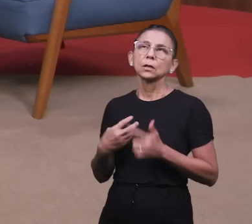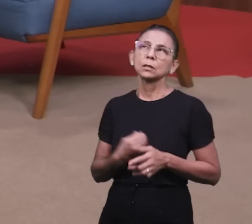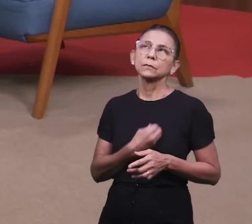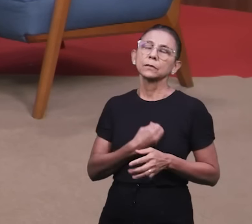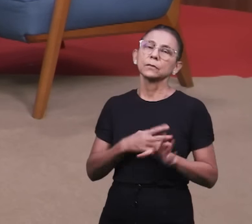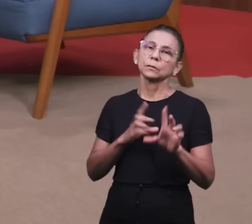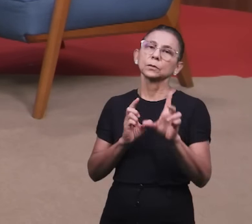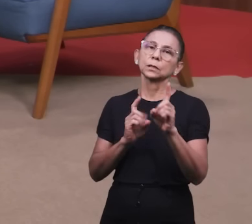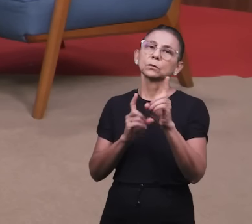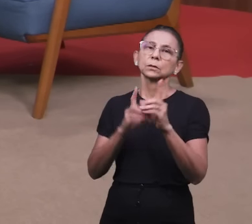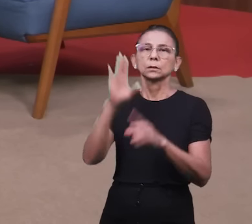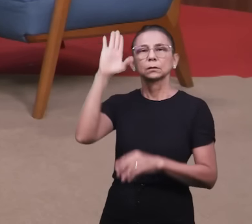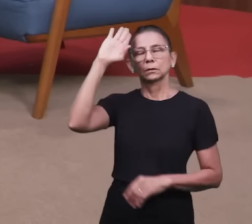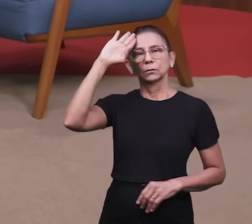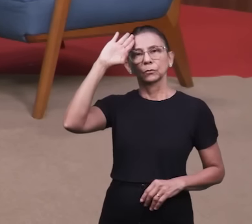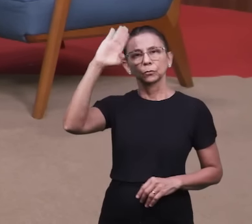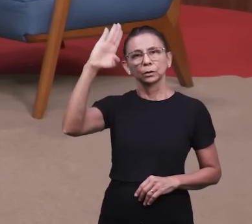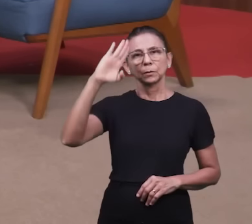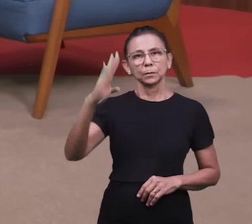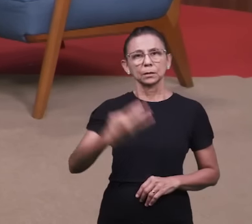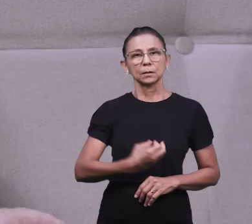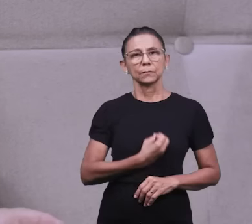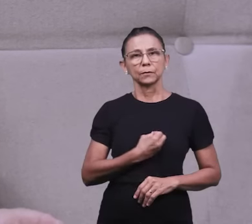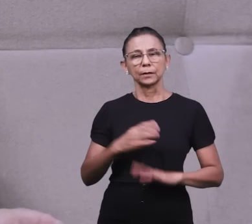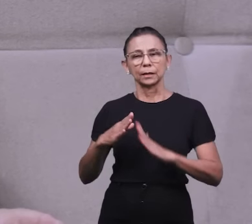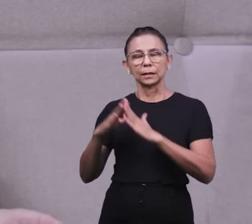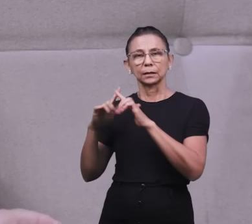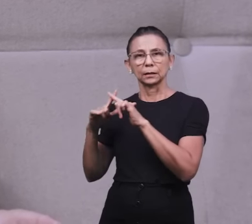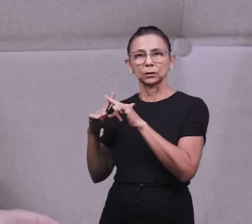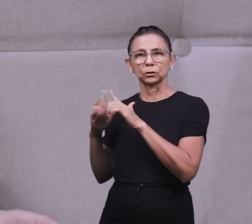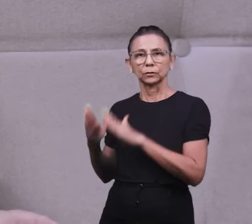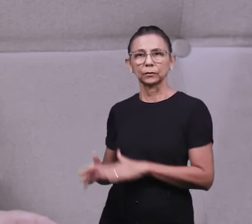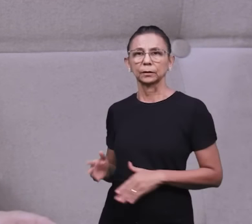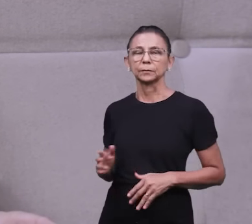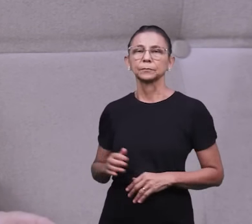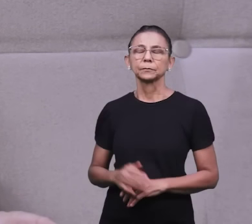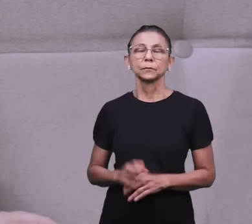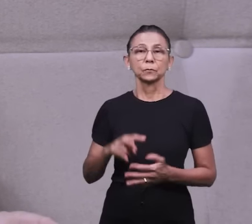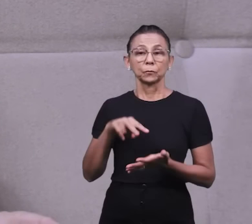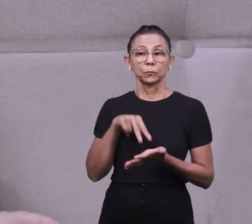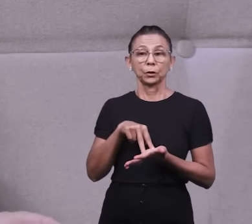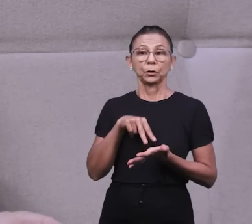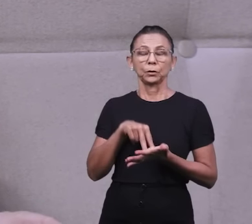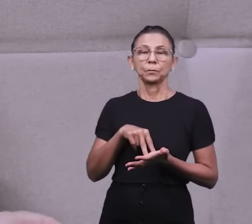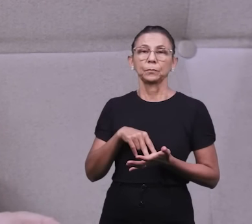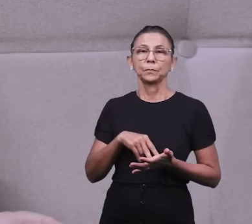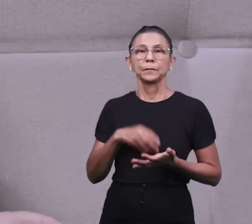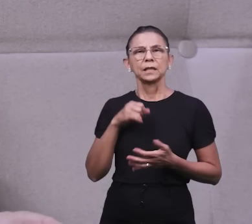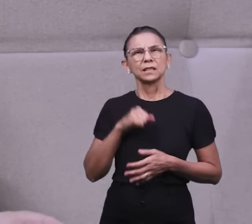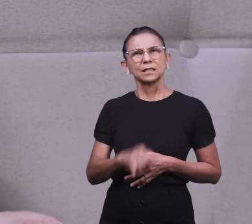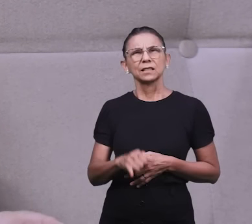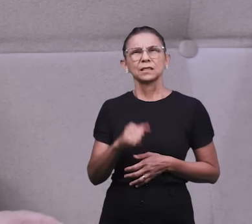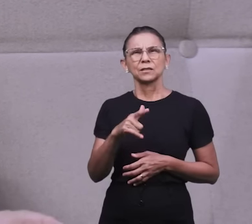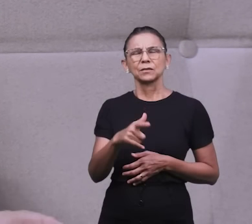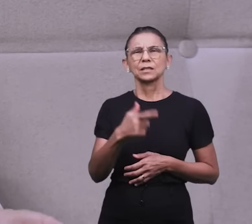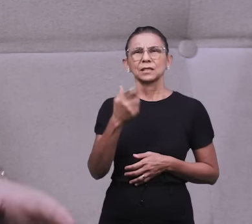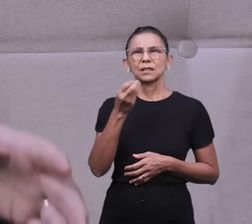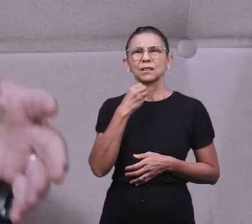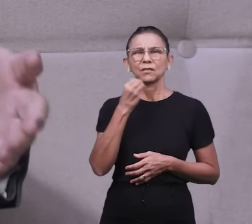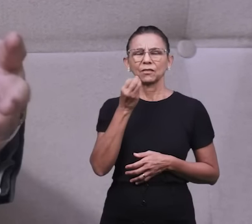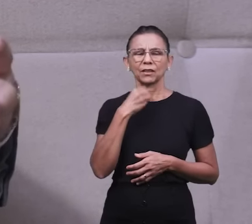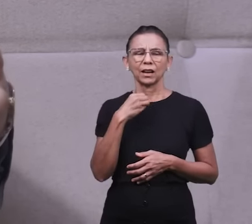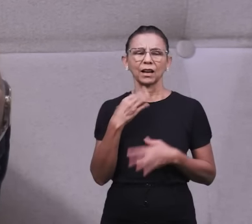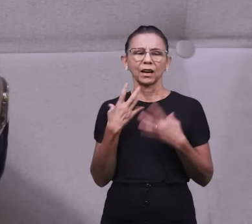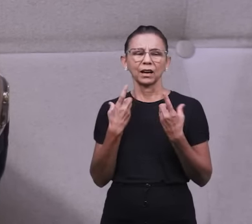então a questão da doutrina ela é fundamental para subsistência da igreja o homem hoje que não tem uma doutrina bem